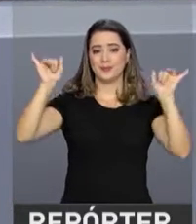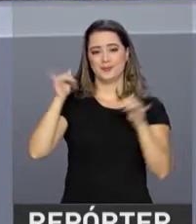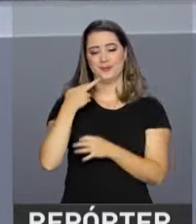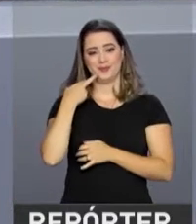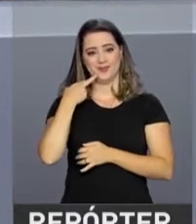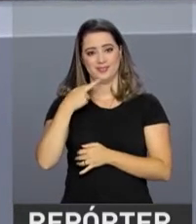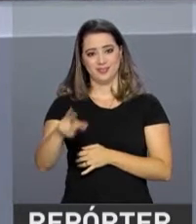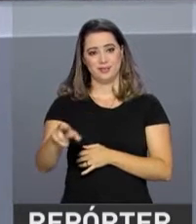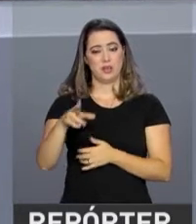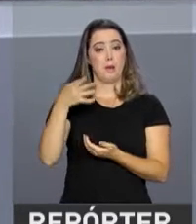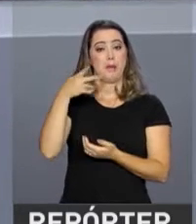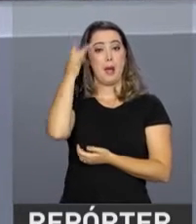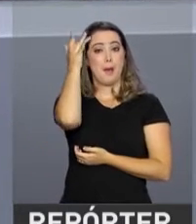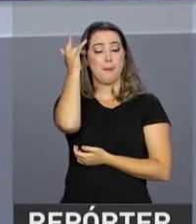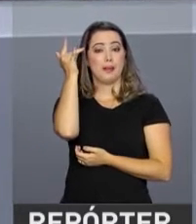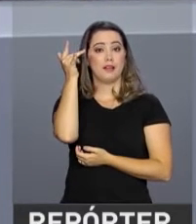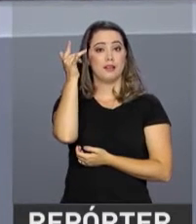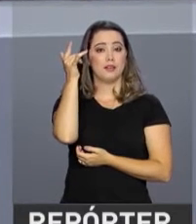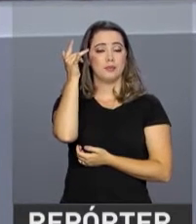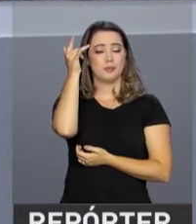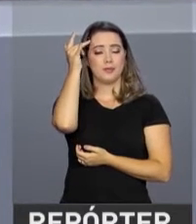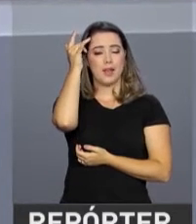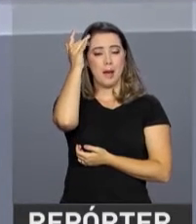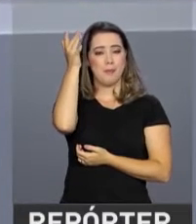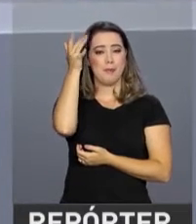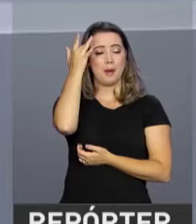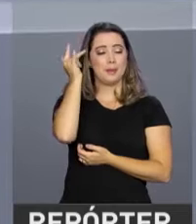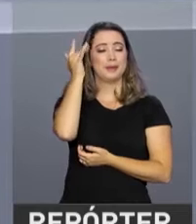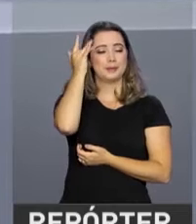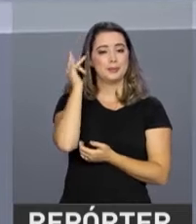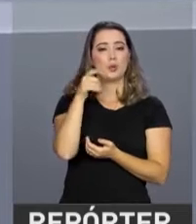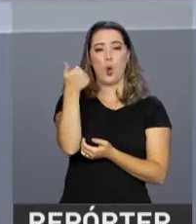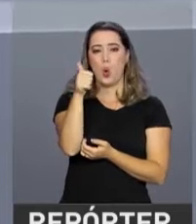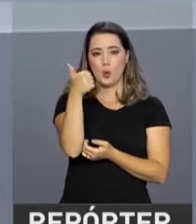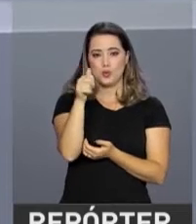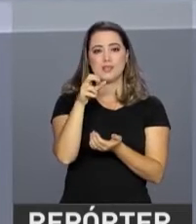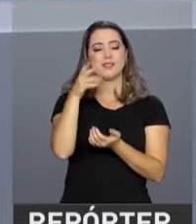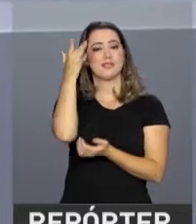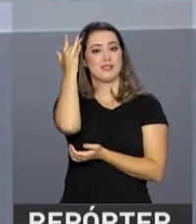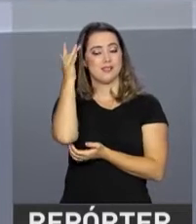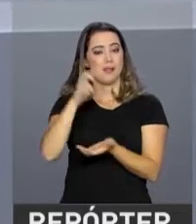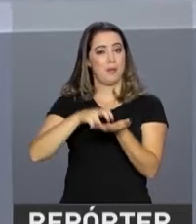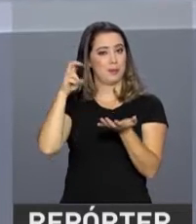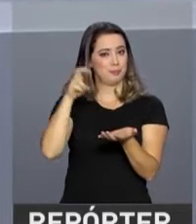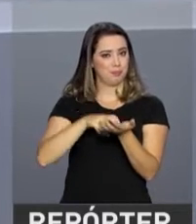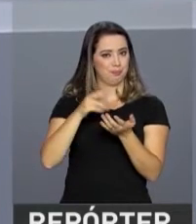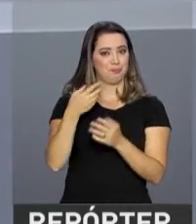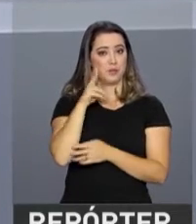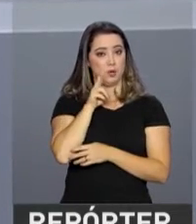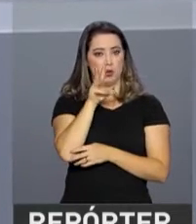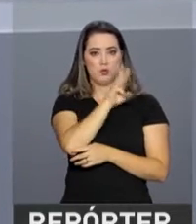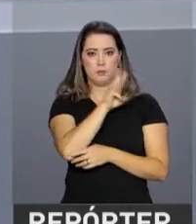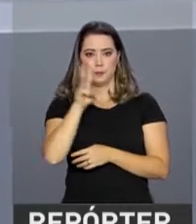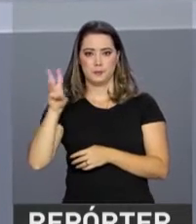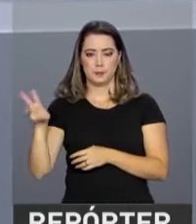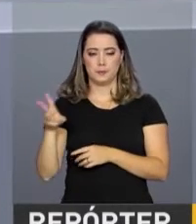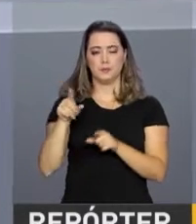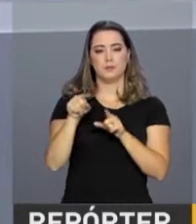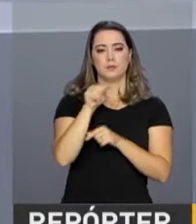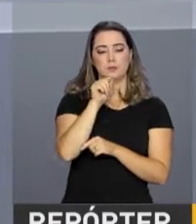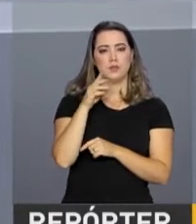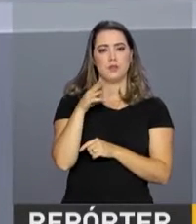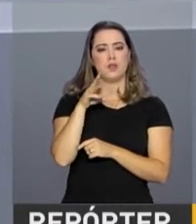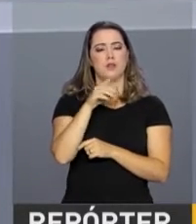vão se vão ser divulgados amanhã às 11 horas da manhã a consulta poderá ser feita na página do participante na internet